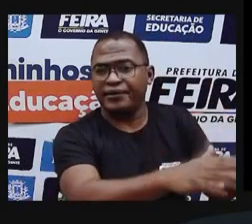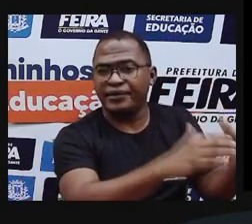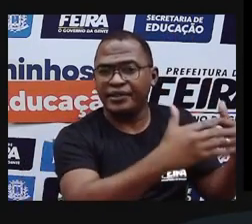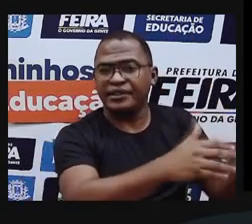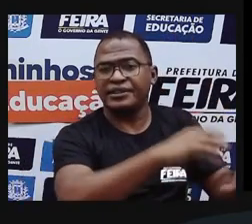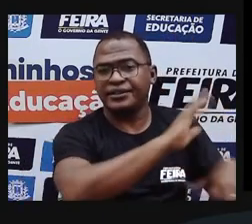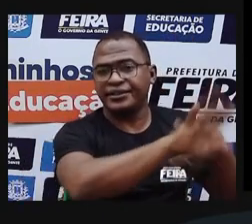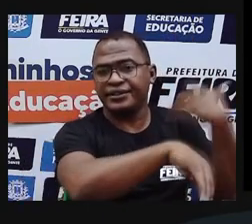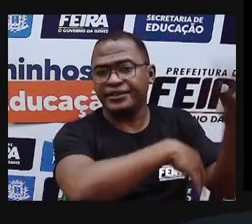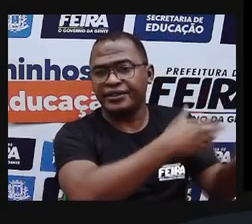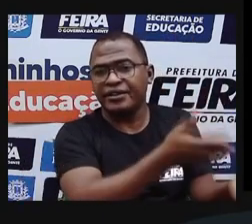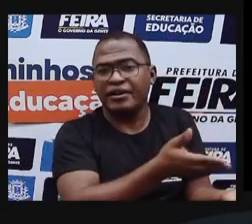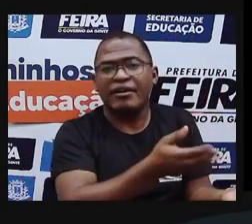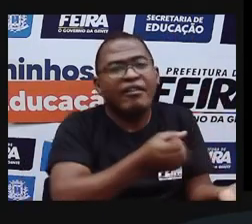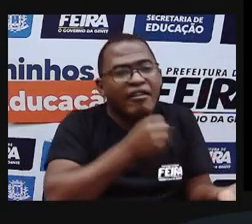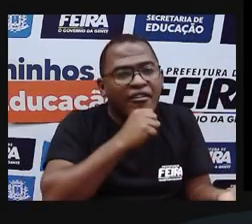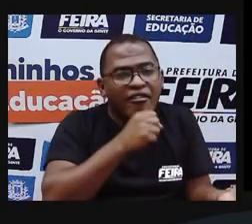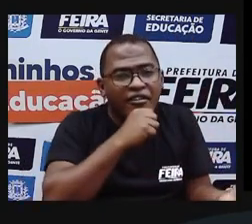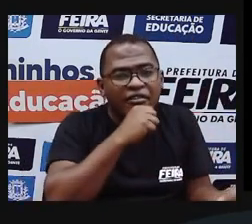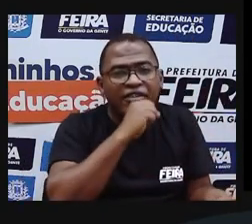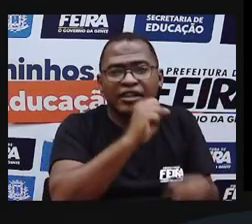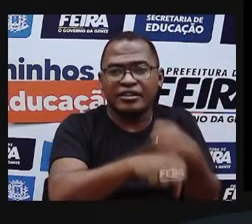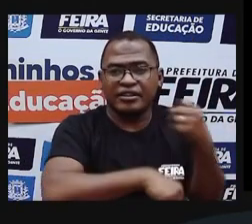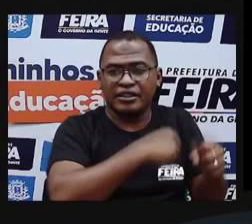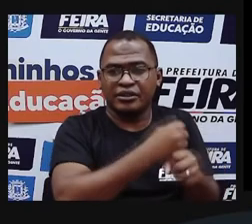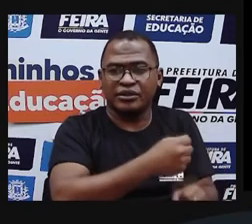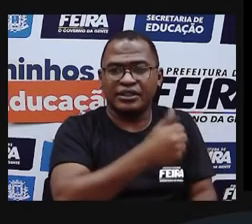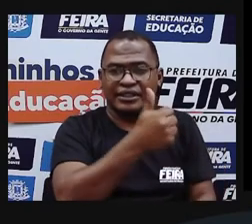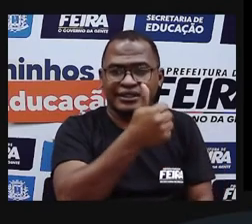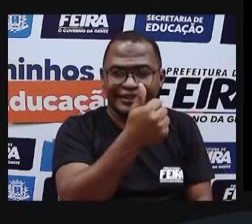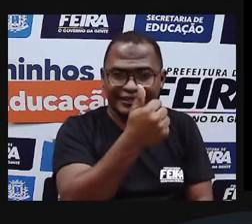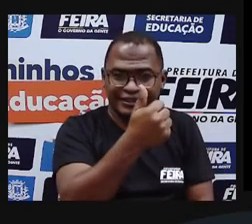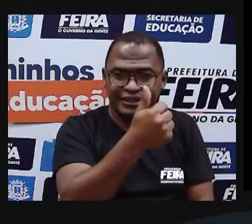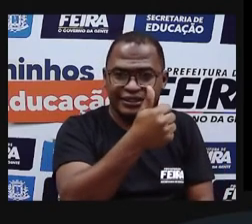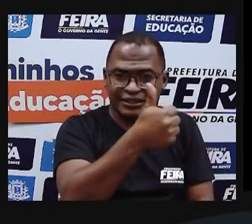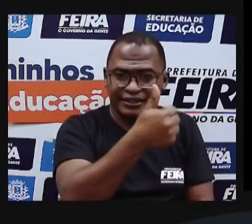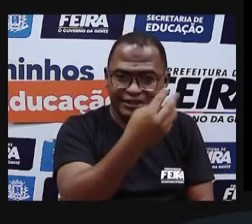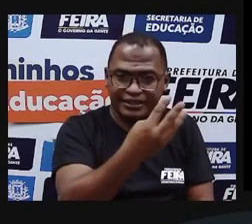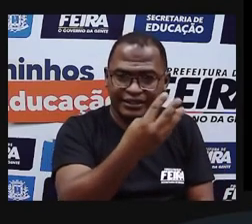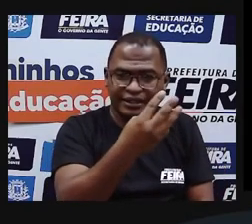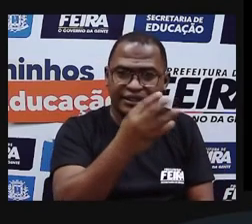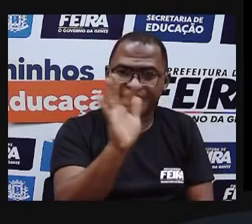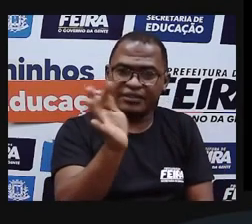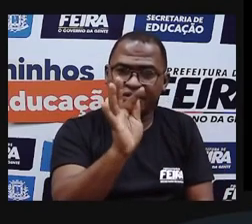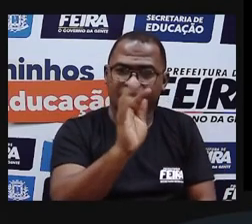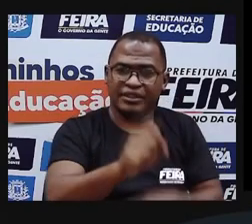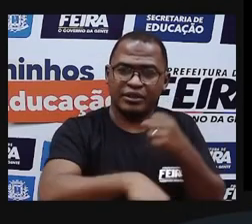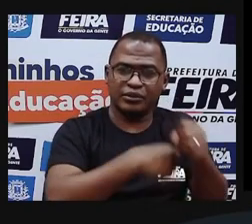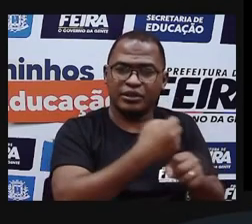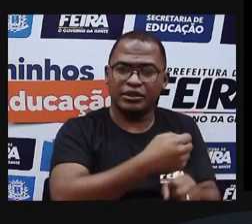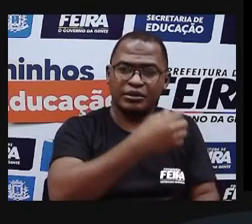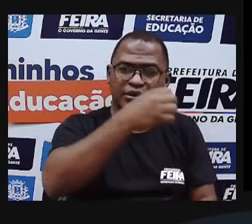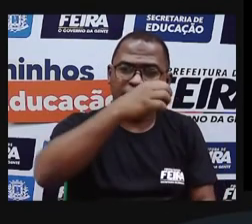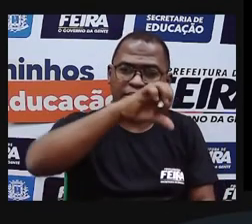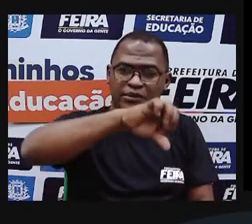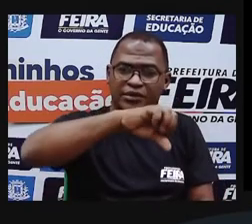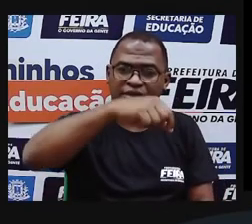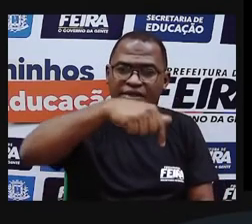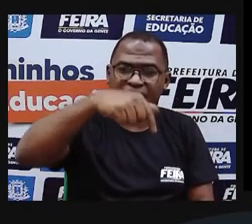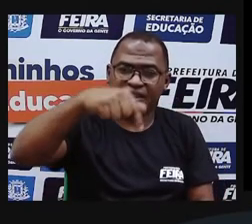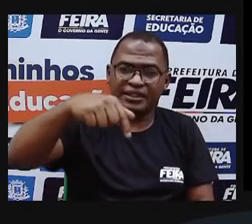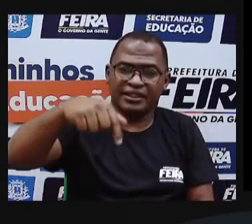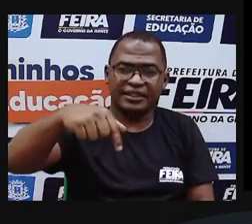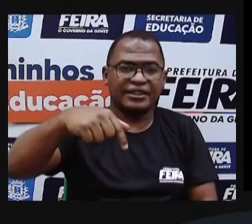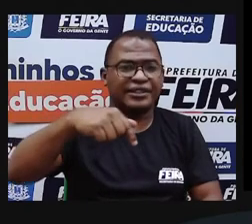em São Paulo no dia 13 de fevereiro de 1977. Então, ela fez um grande sucesso, como a gente viu, né?